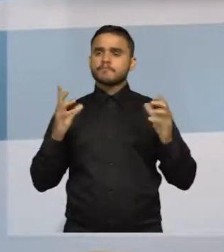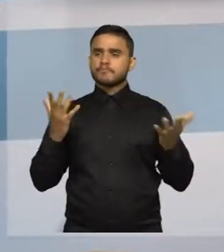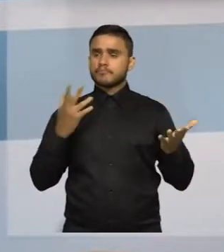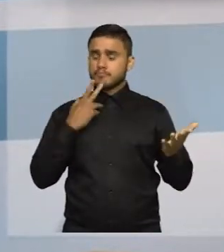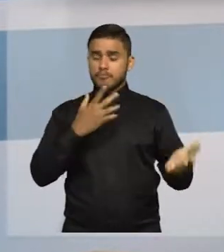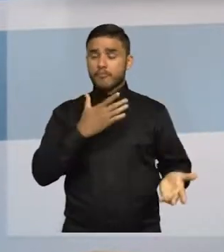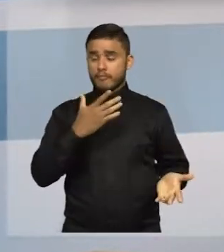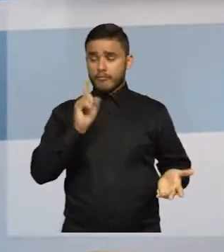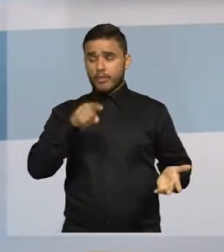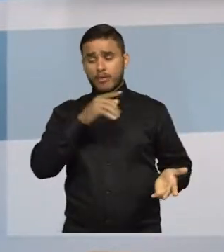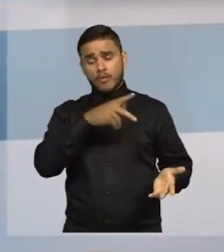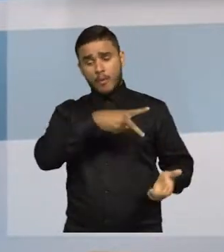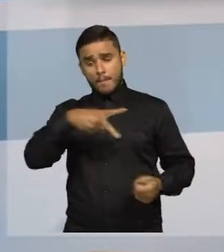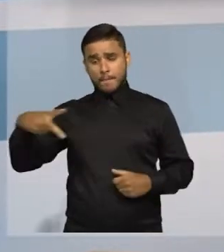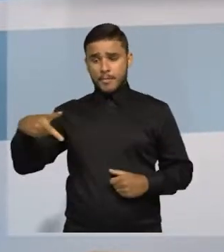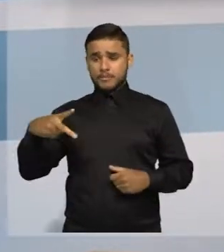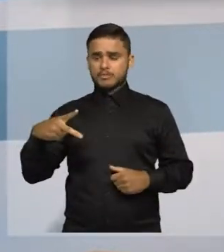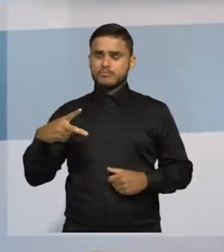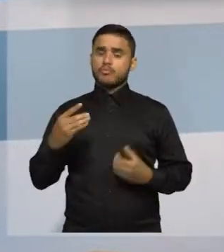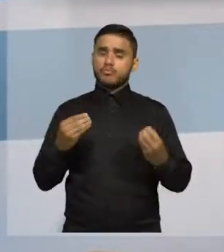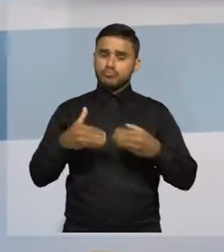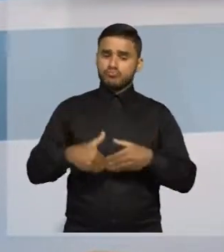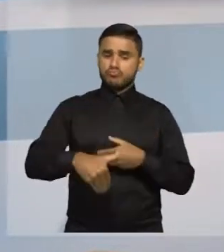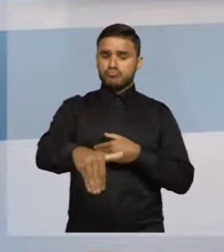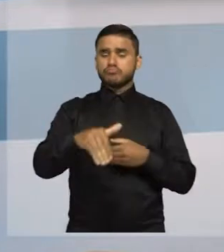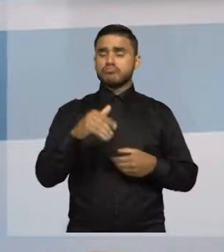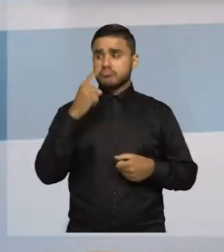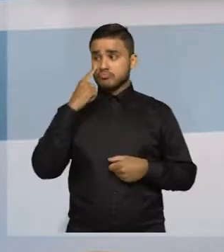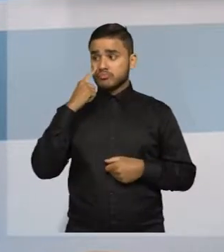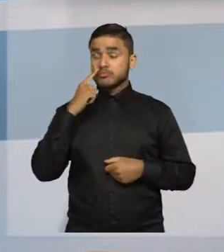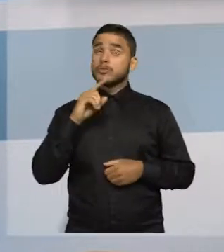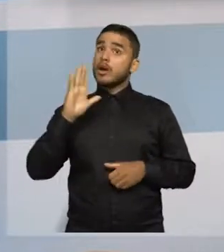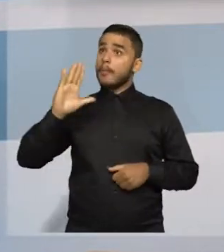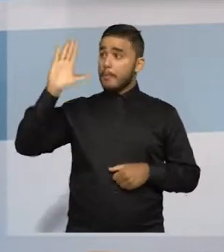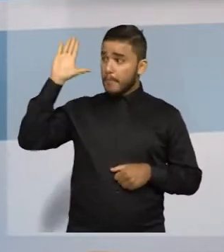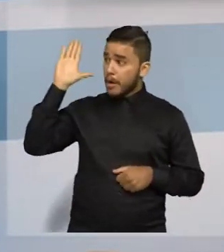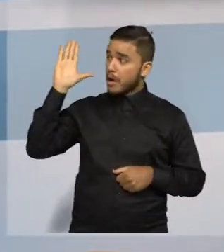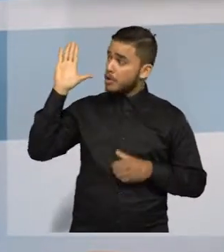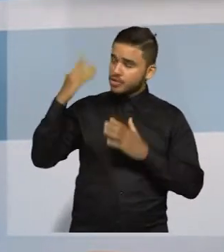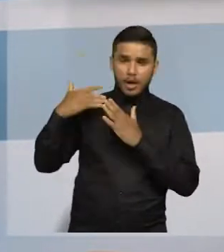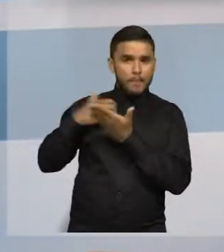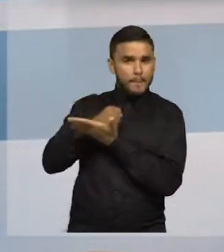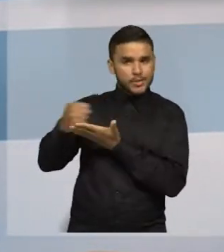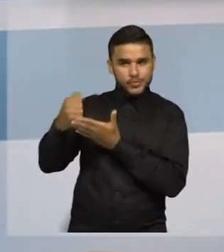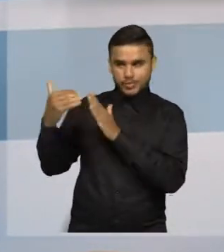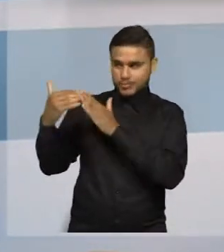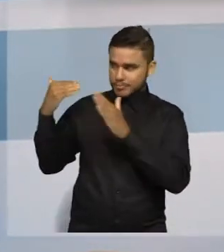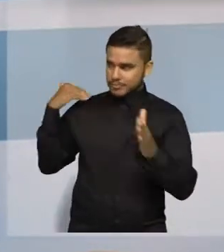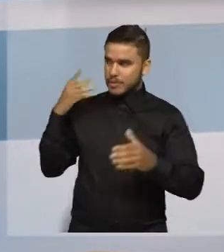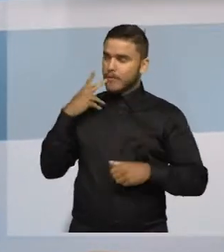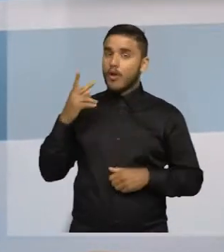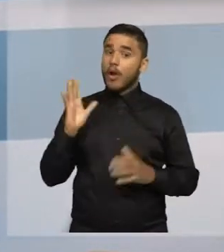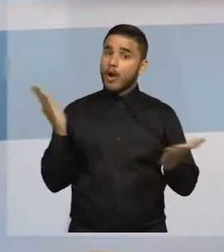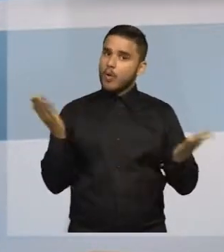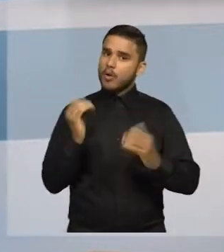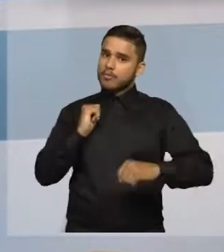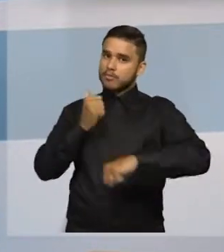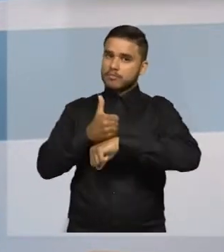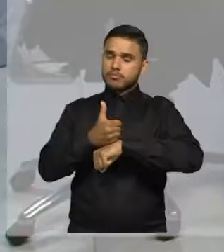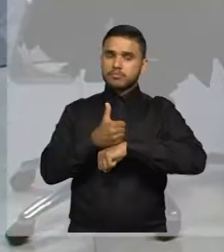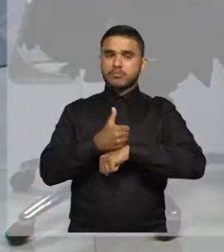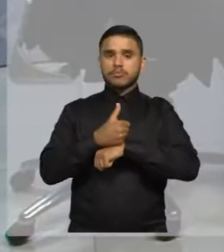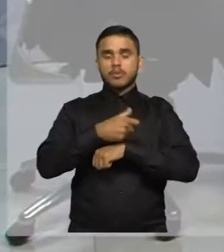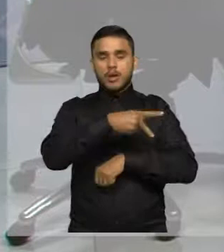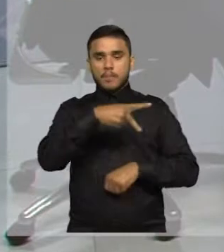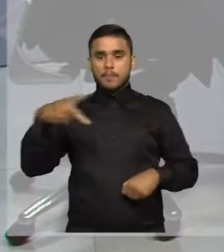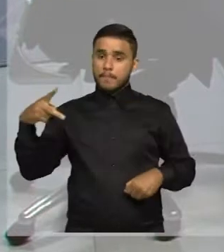objetivamente sobre governo. Uma coisa é campanha, eleição, essas etapas já se venceu. Agora é